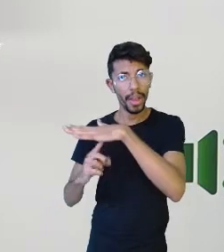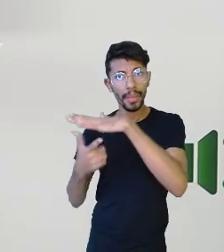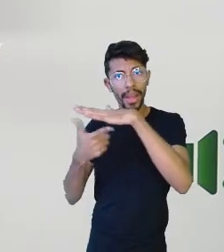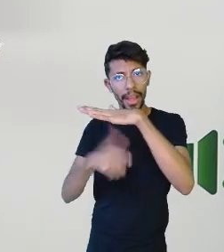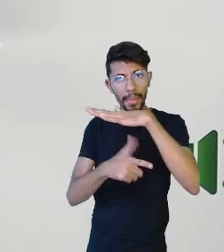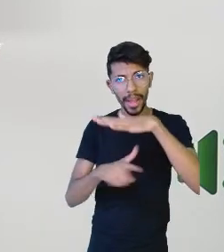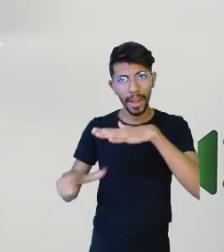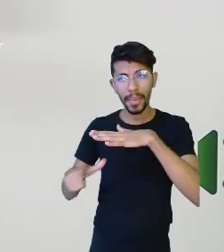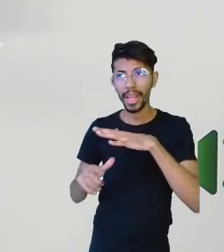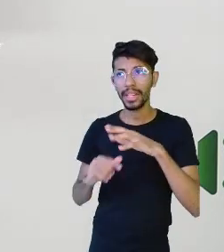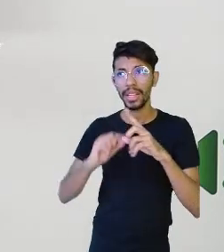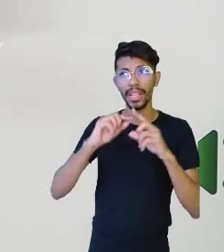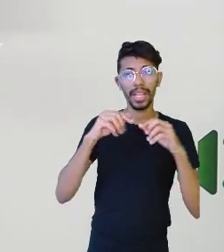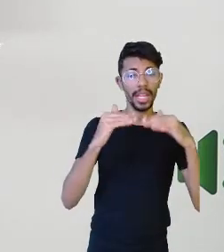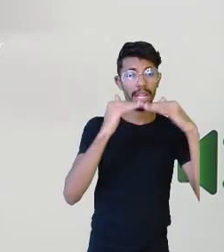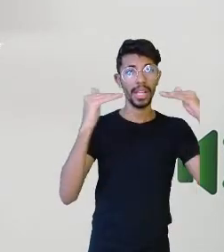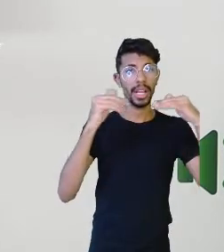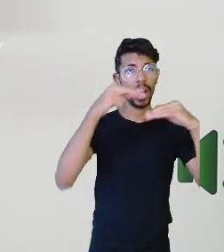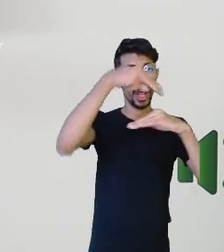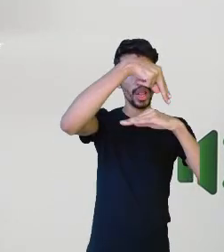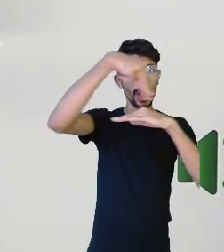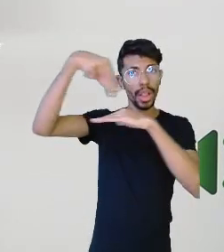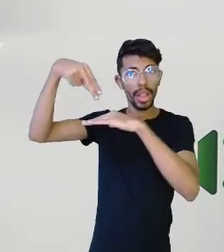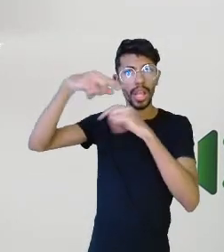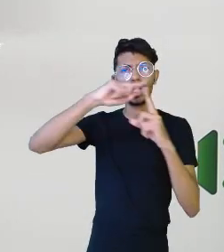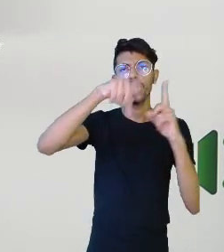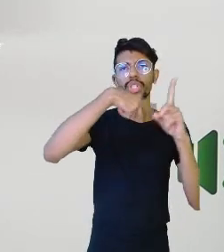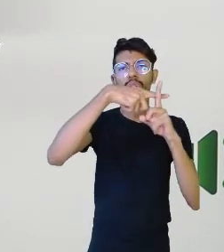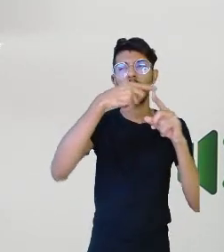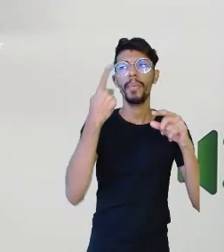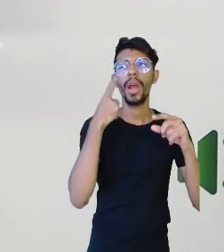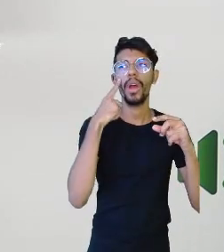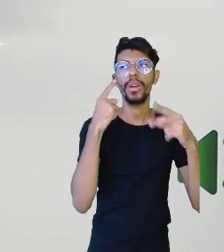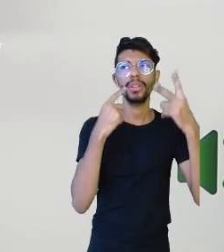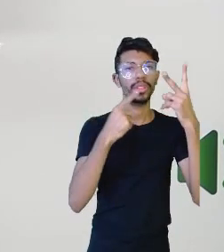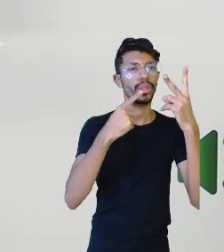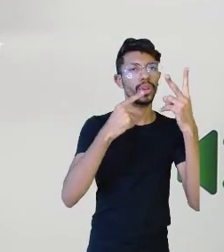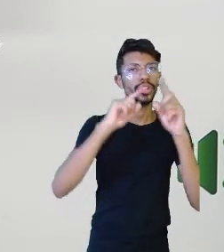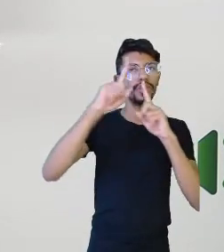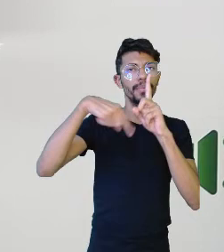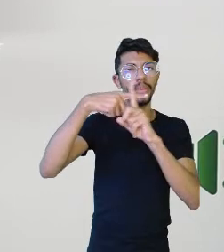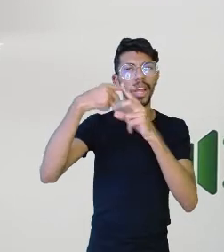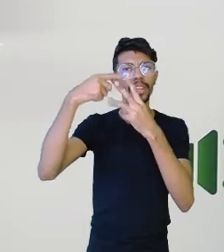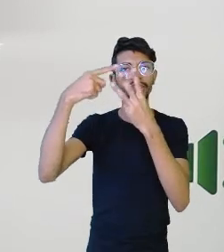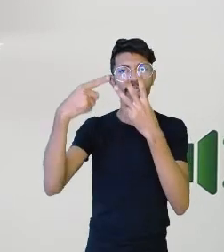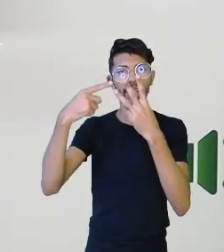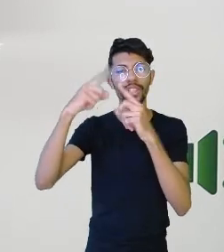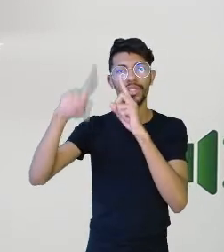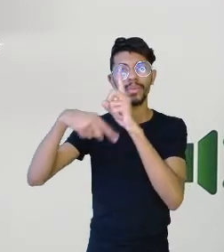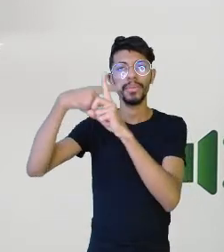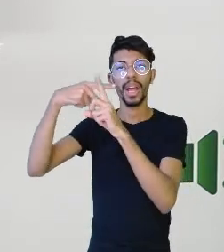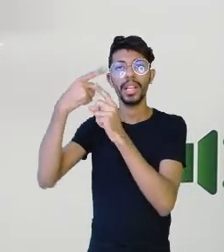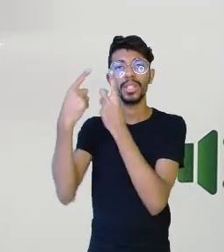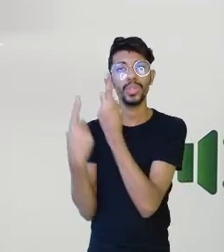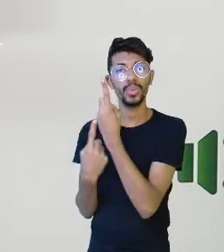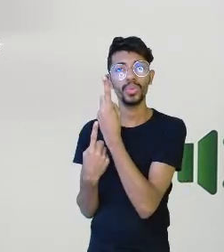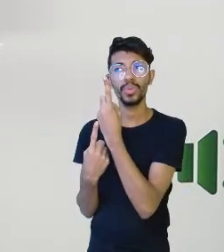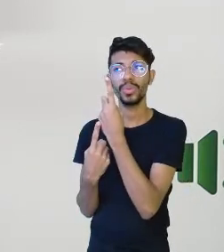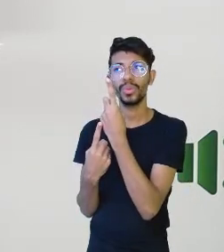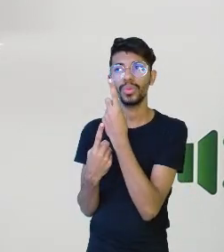vou somar os numeradores. 2 mais 3 mais